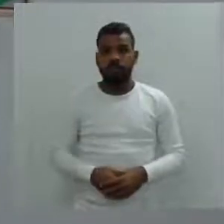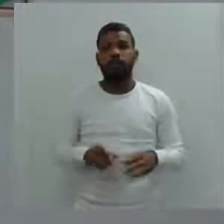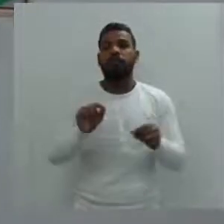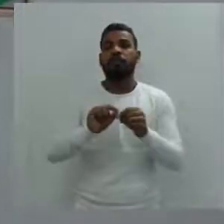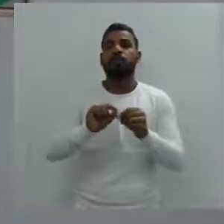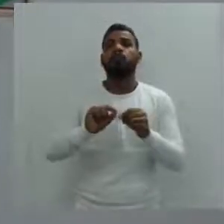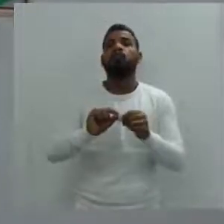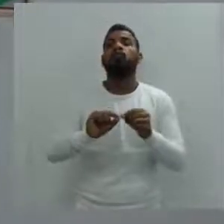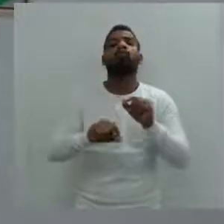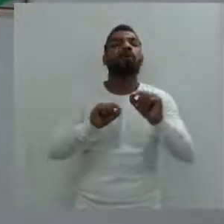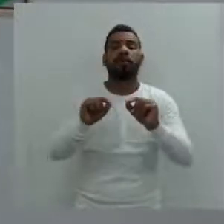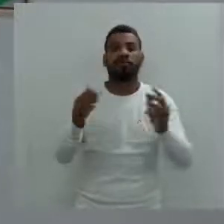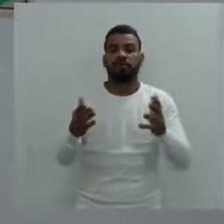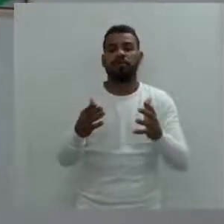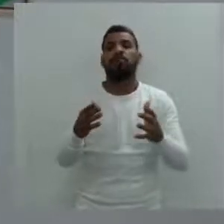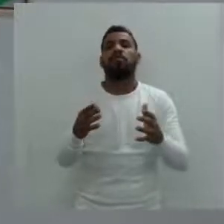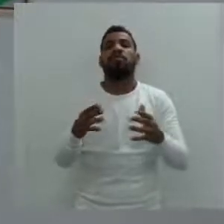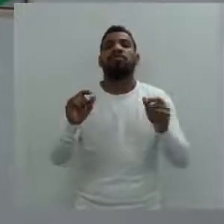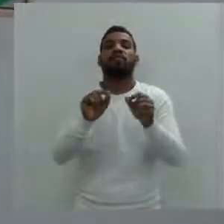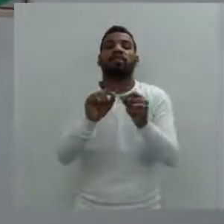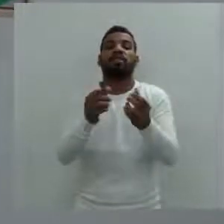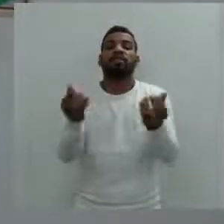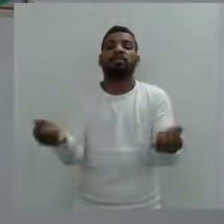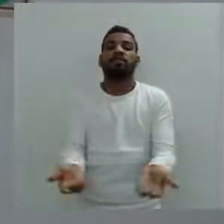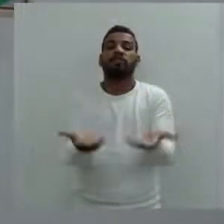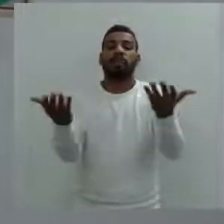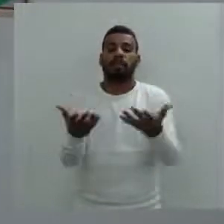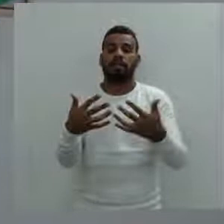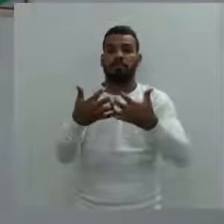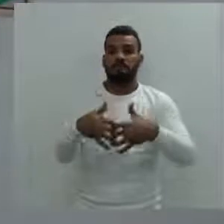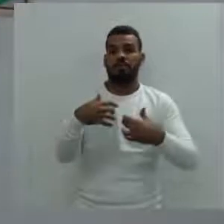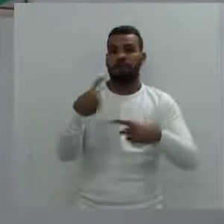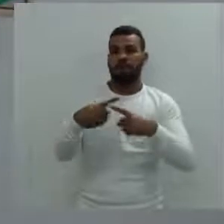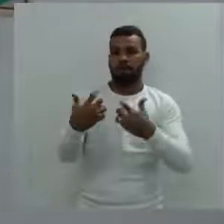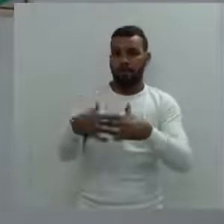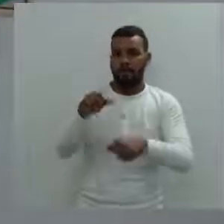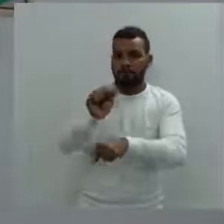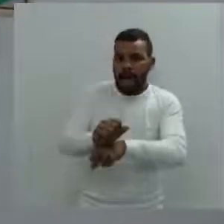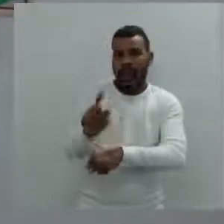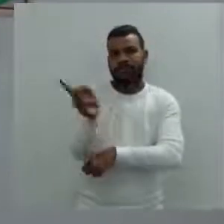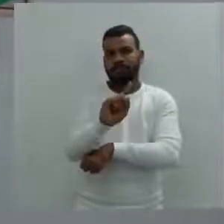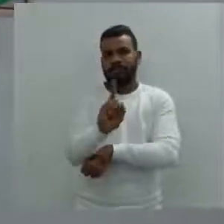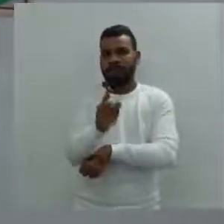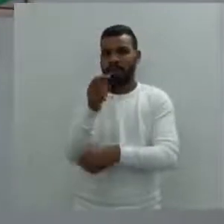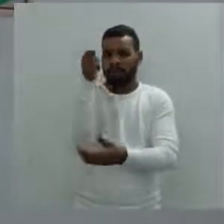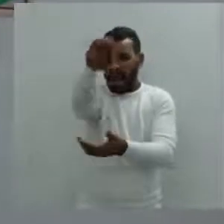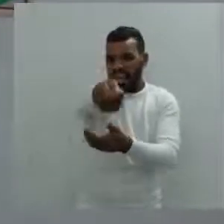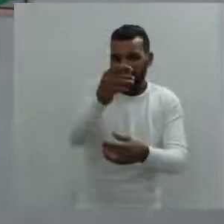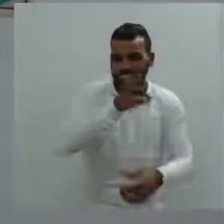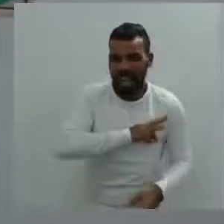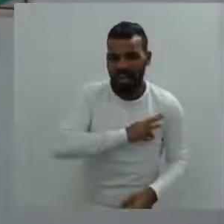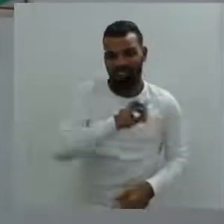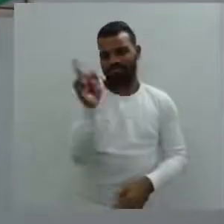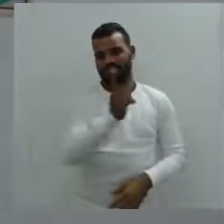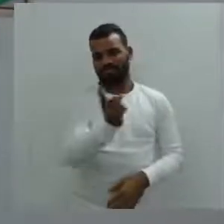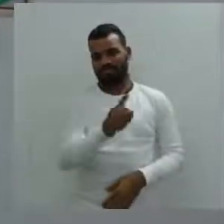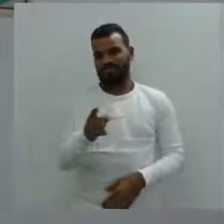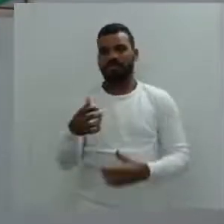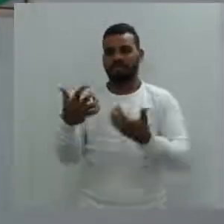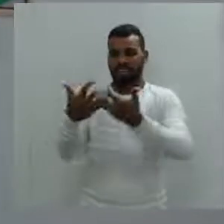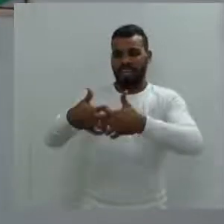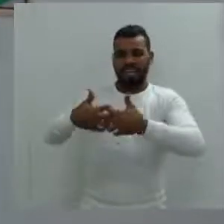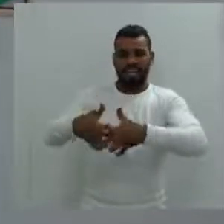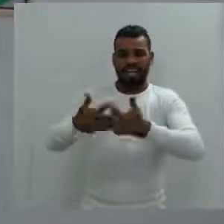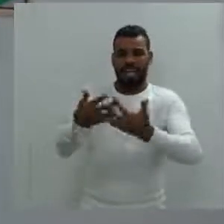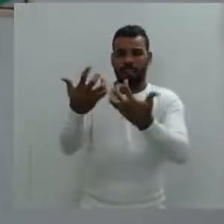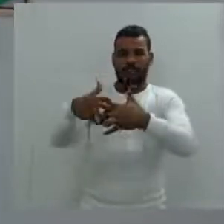fazer? Ela vai investir ainda mais em máquinas. Por quê? Porque a máquina ela não paga salário. Então automaticamente é